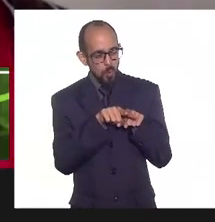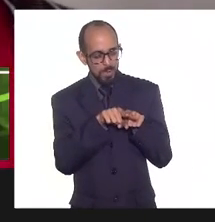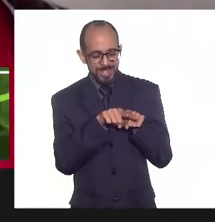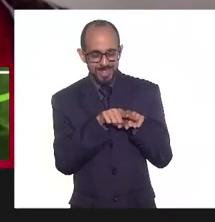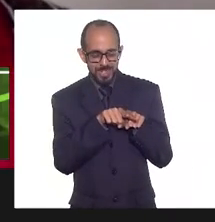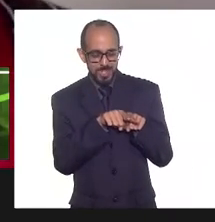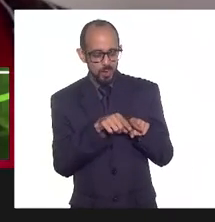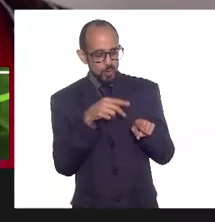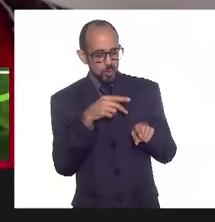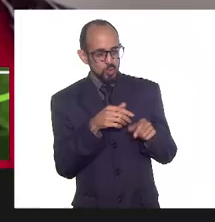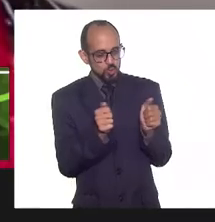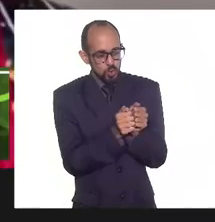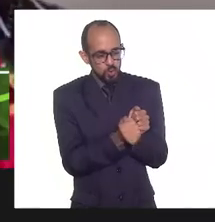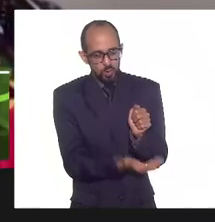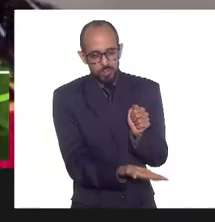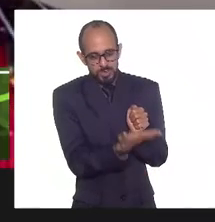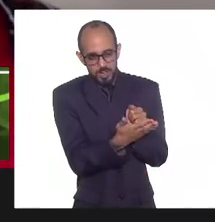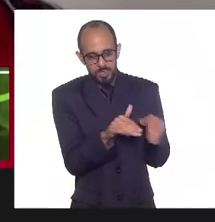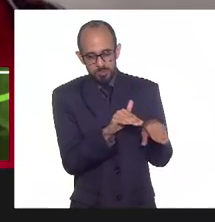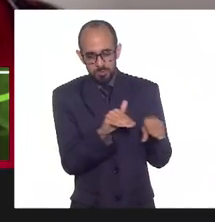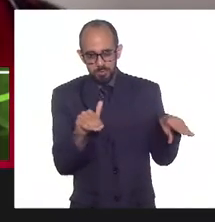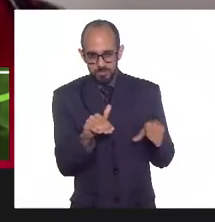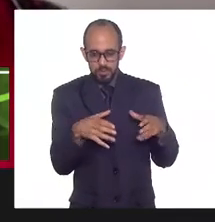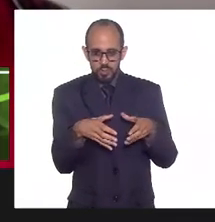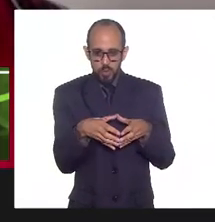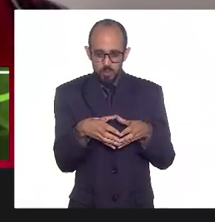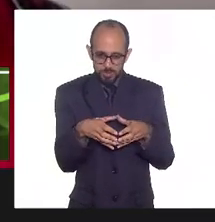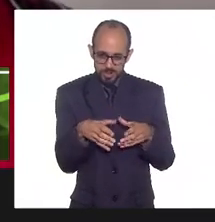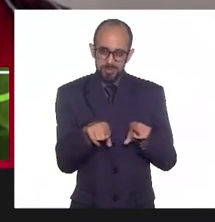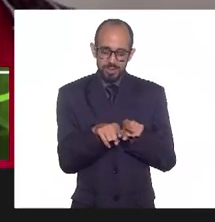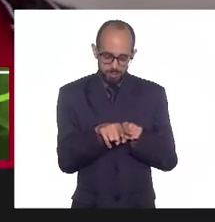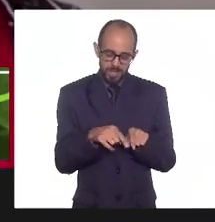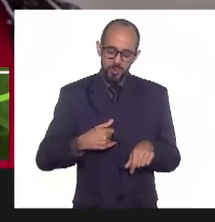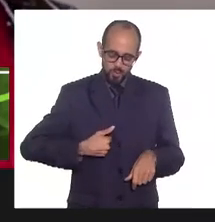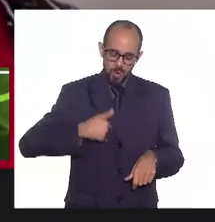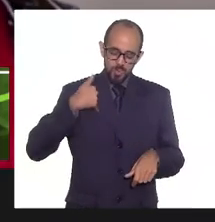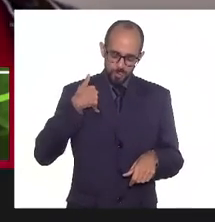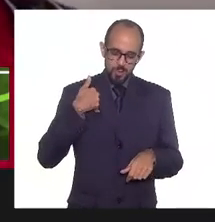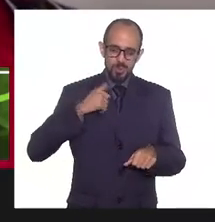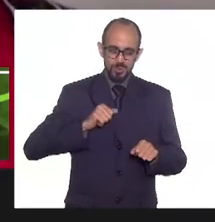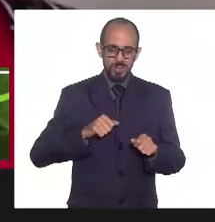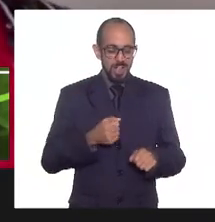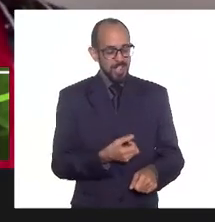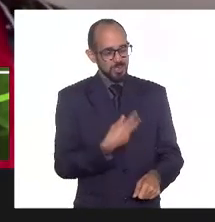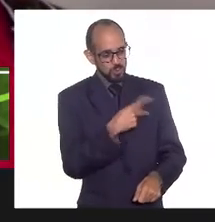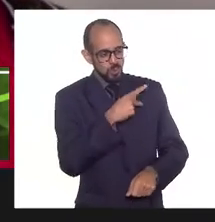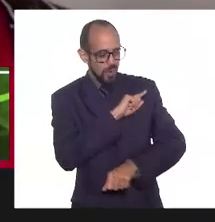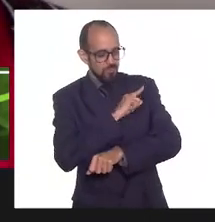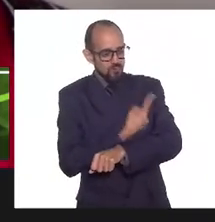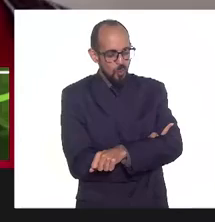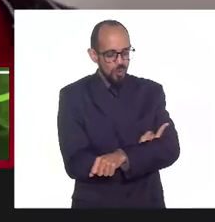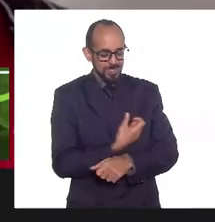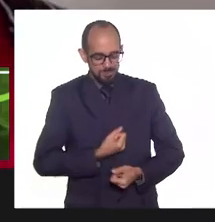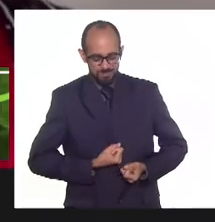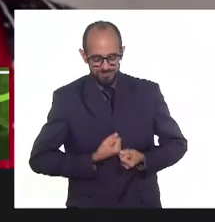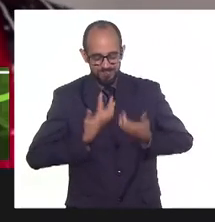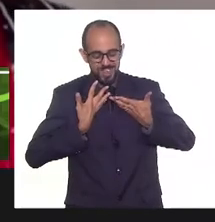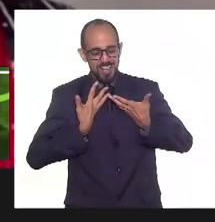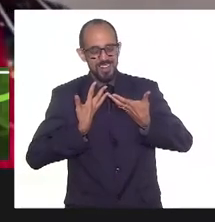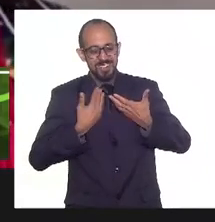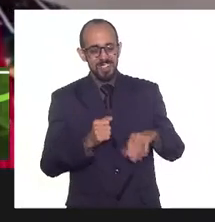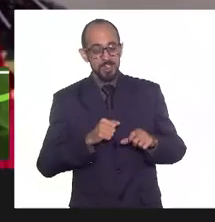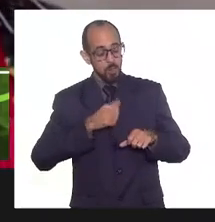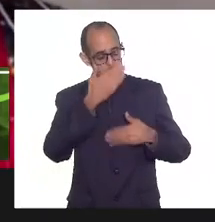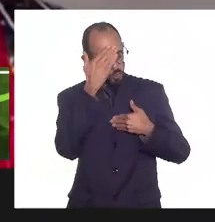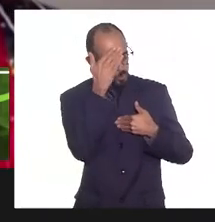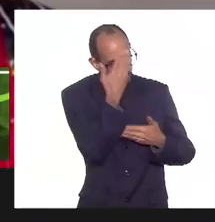companheiro de bancada e companheiro de comissão assim muito sua força me inspira muito muito obrigada por tudo por toda